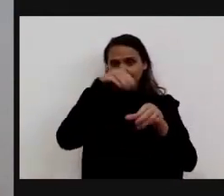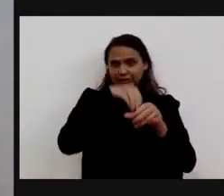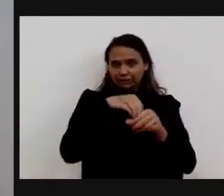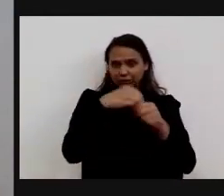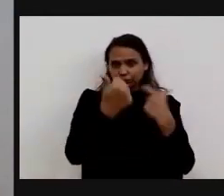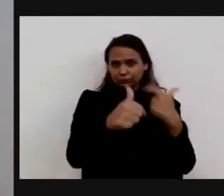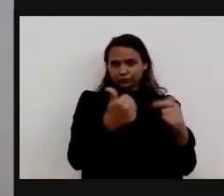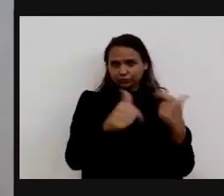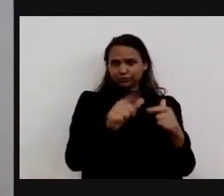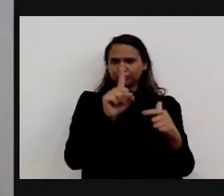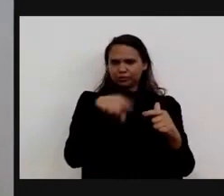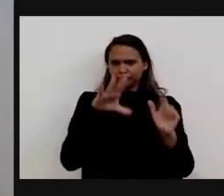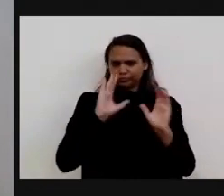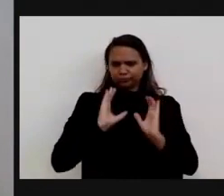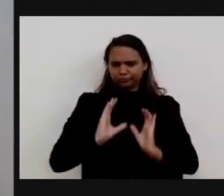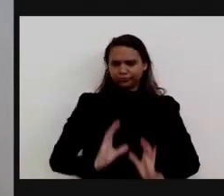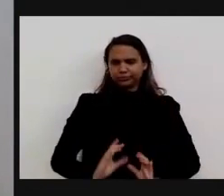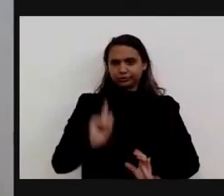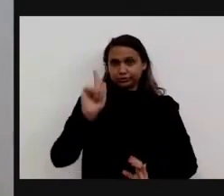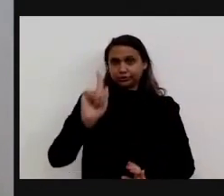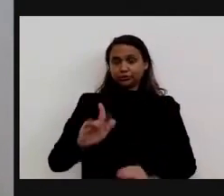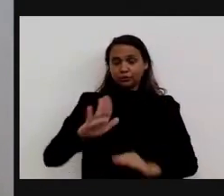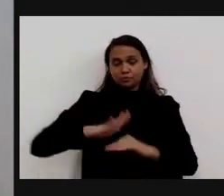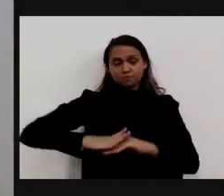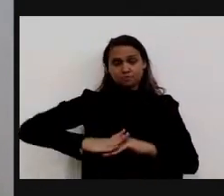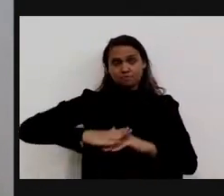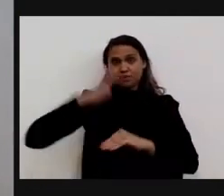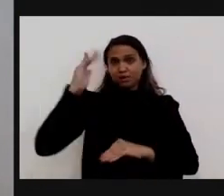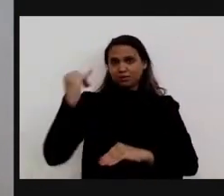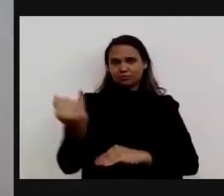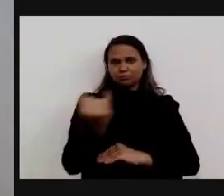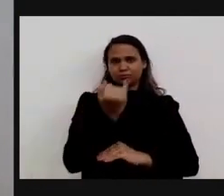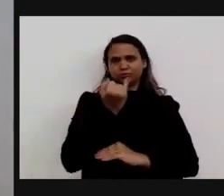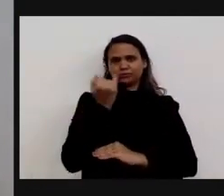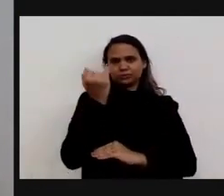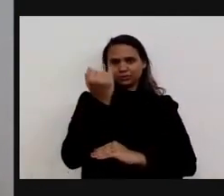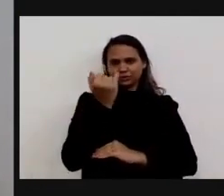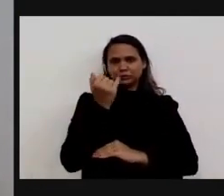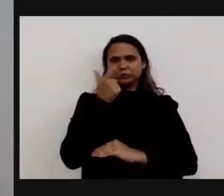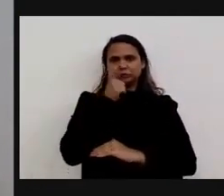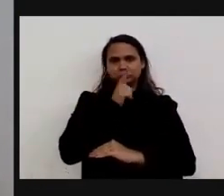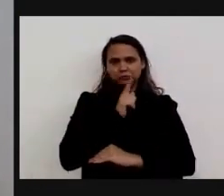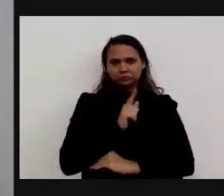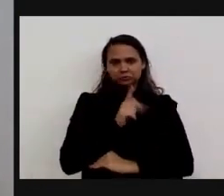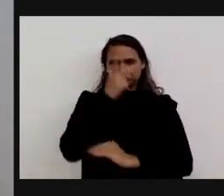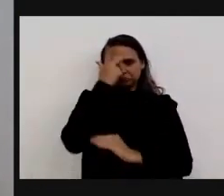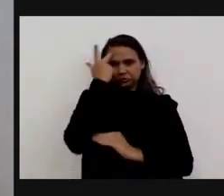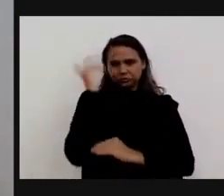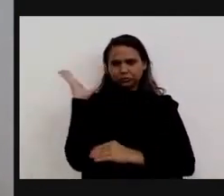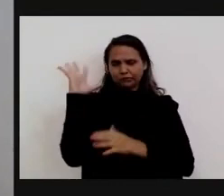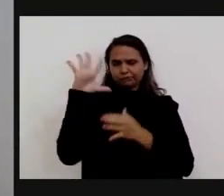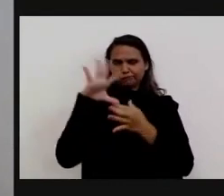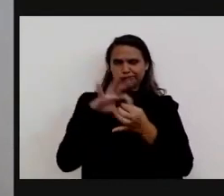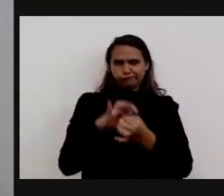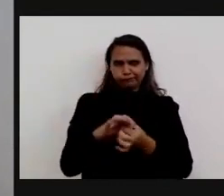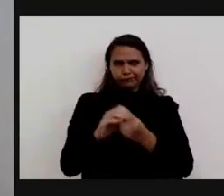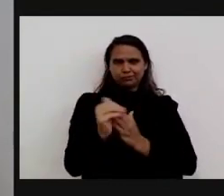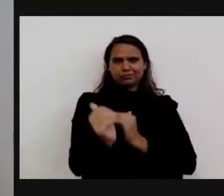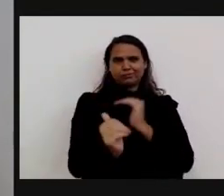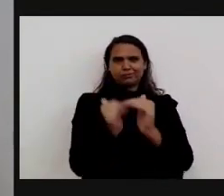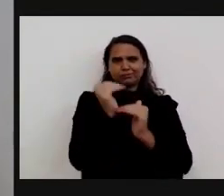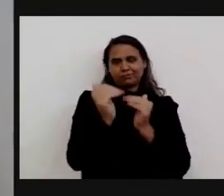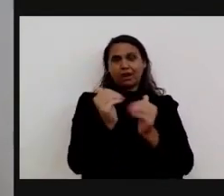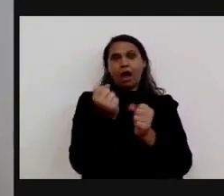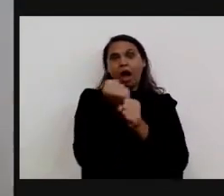comportamentos de gestão mais importantes para engajar pessoas tá construção de relacionamento no trabalho a gente passa anos